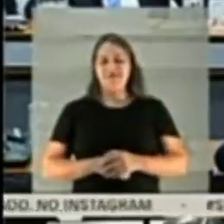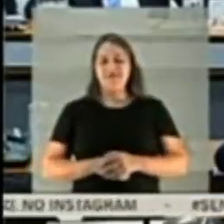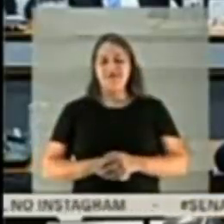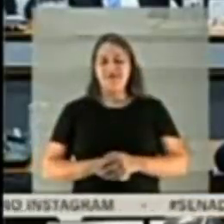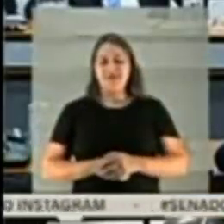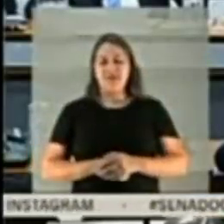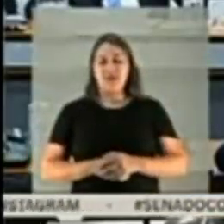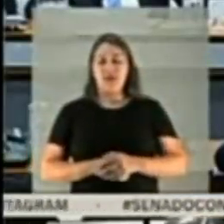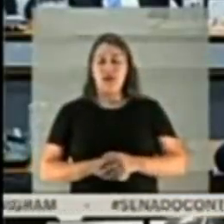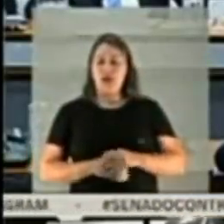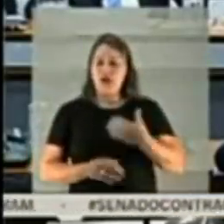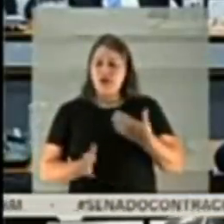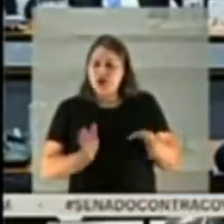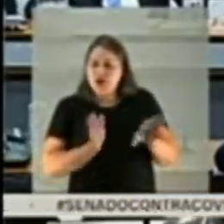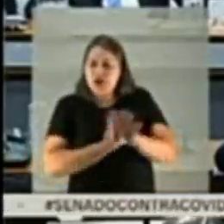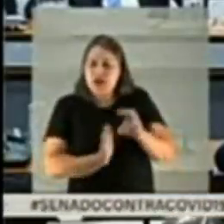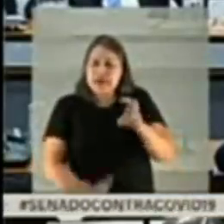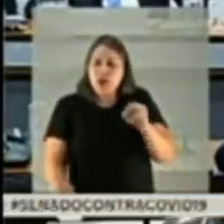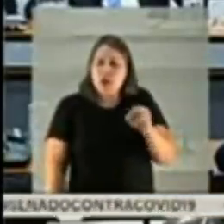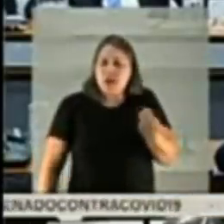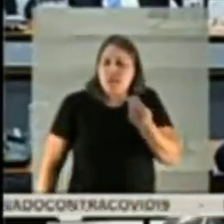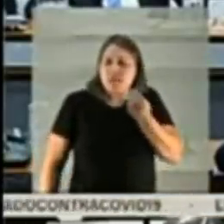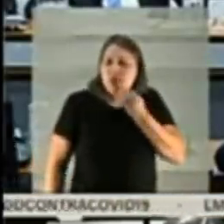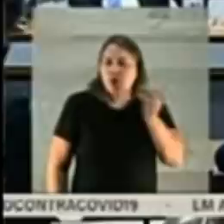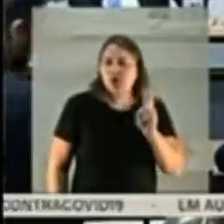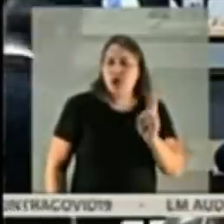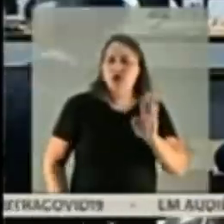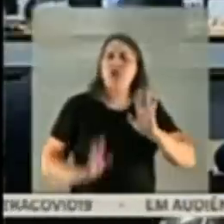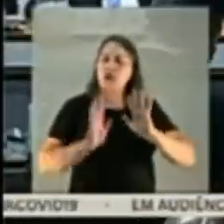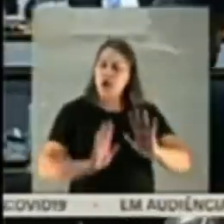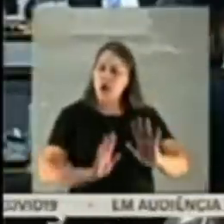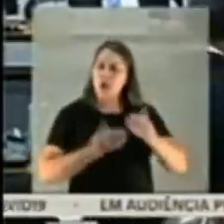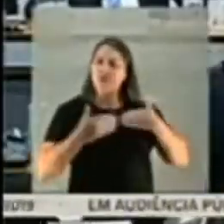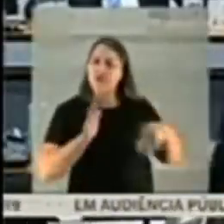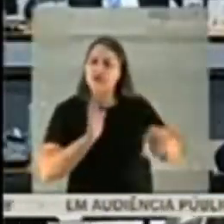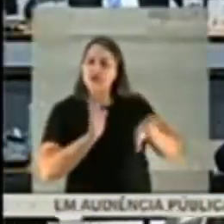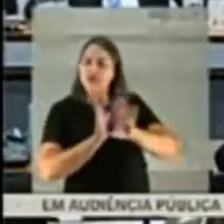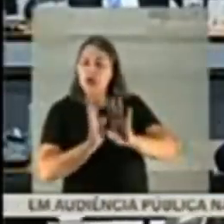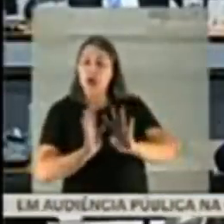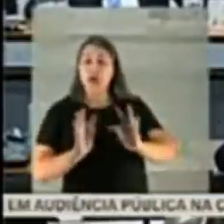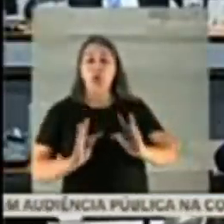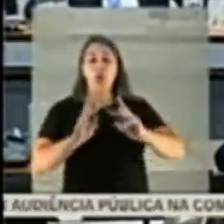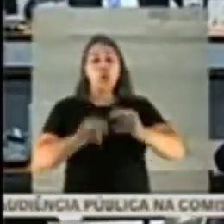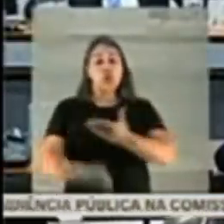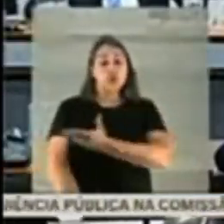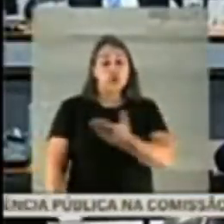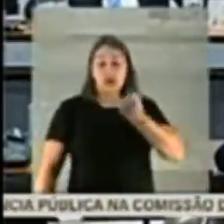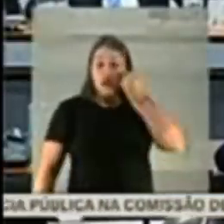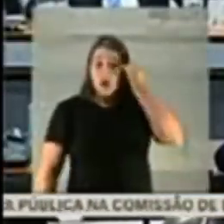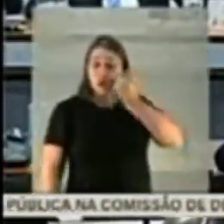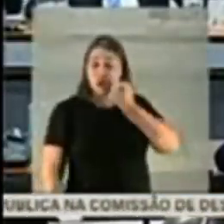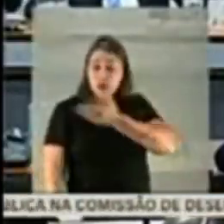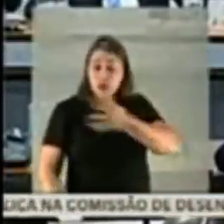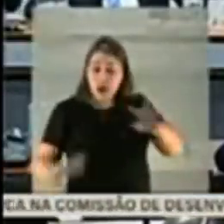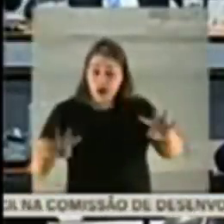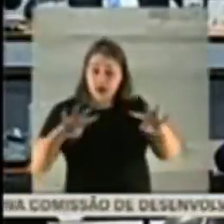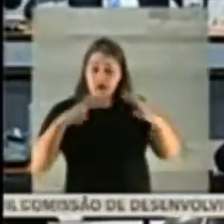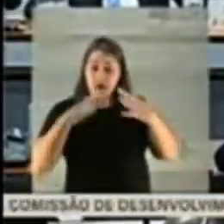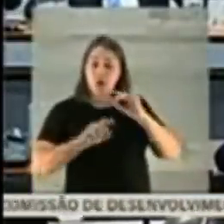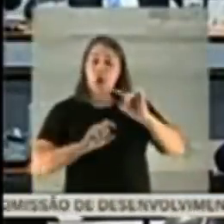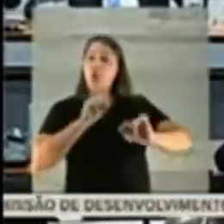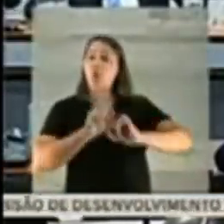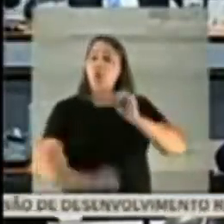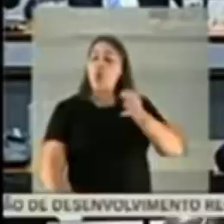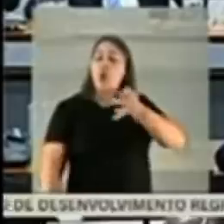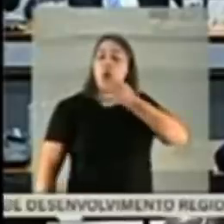em 50 milhões, nós vamos chegar lá. Eu só quero saber. Aliás, todos os senadores, quem está nos vendo agora, o que, que o senhor achou do